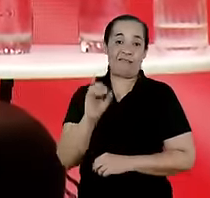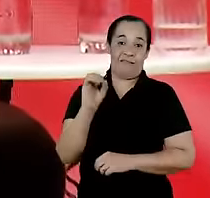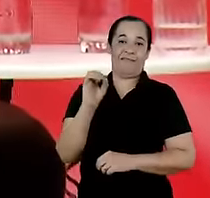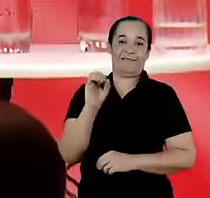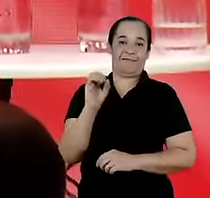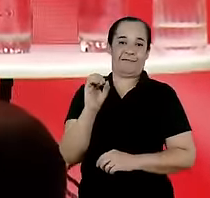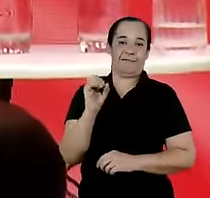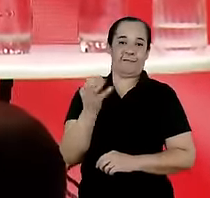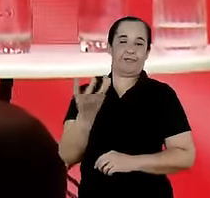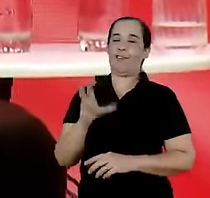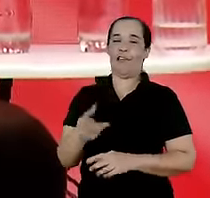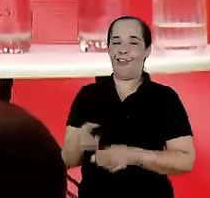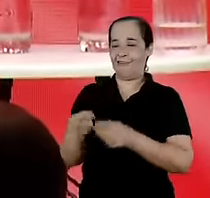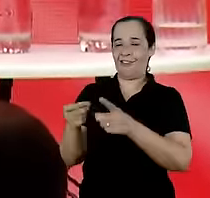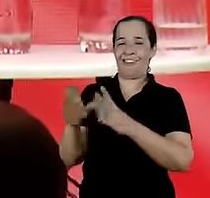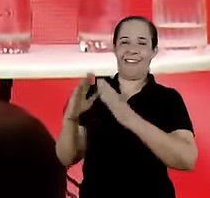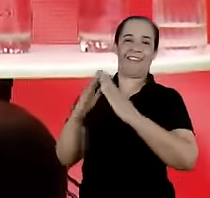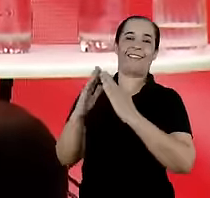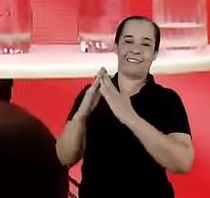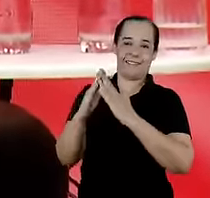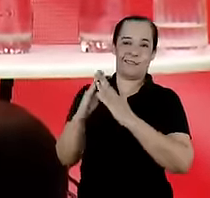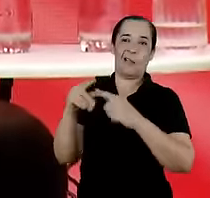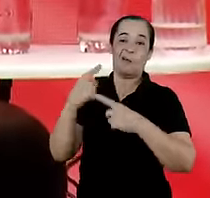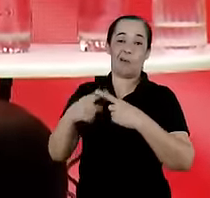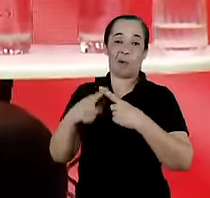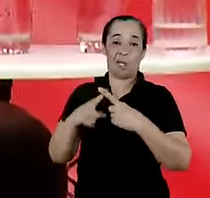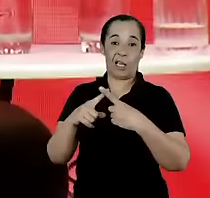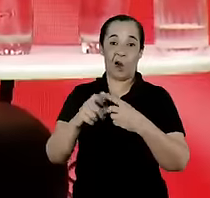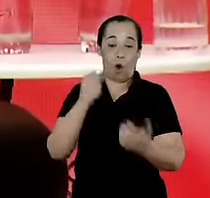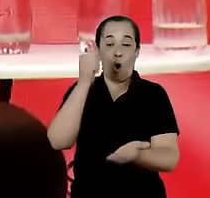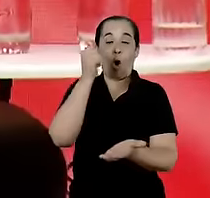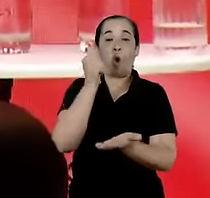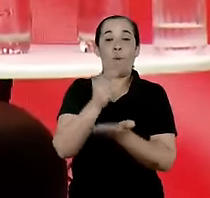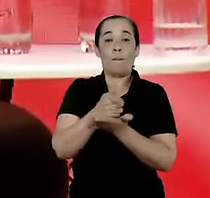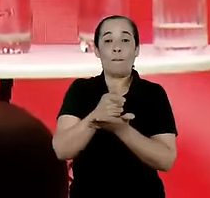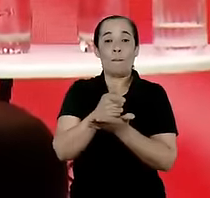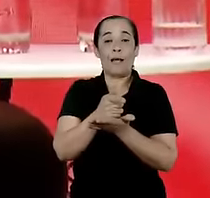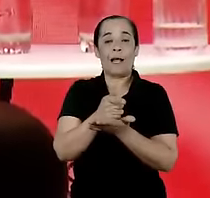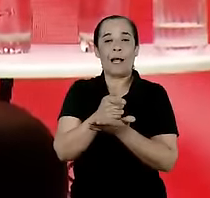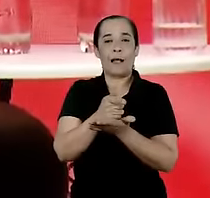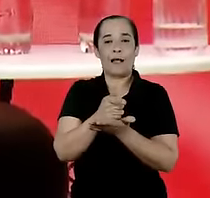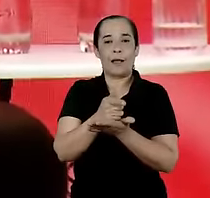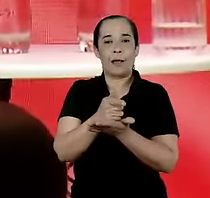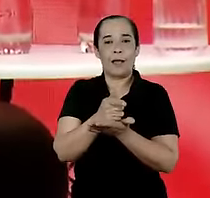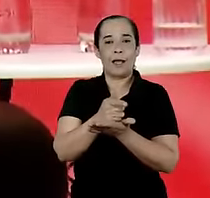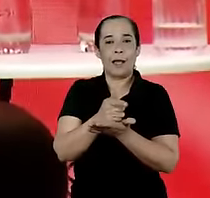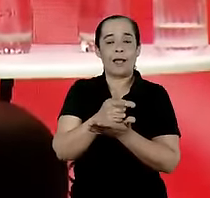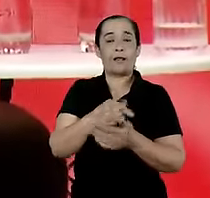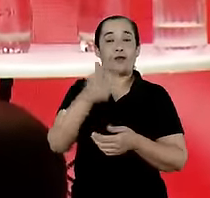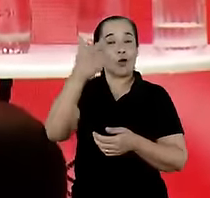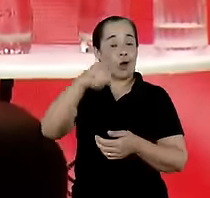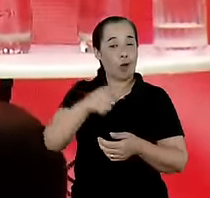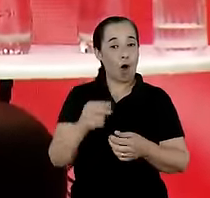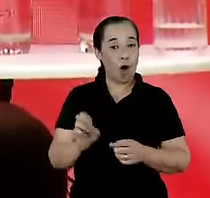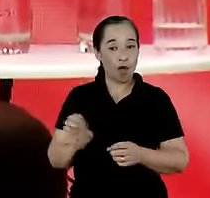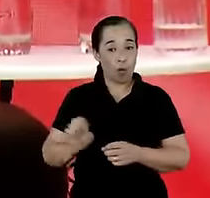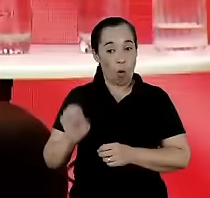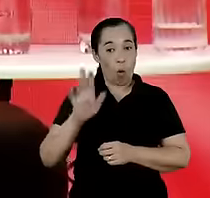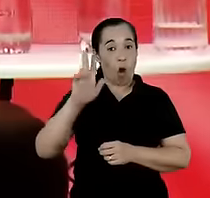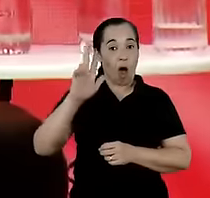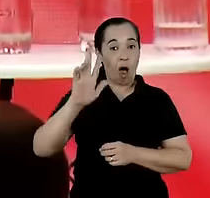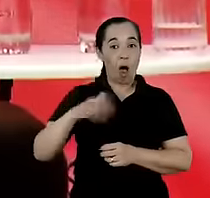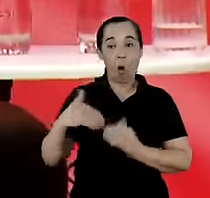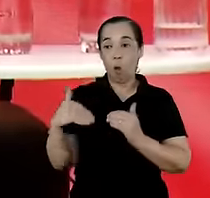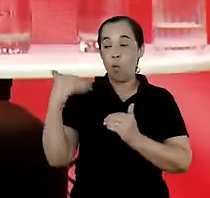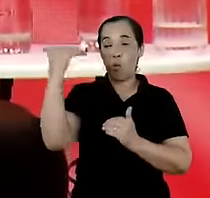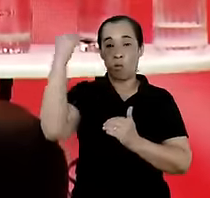querem vender a casa deles senão eles T que refinanciar muito mais caro então assim tem vários imbalances ainda na economia que que não tão